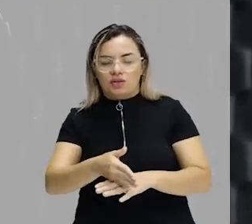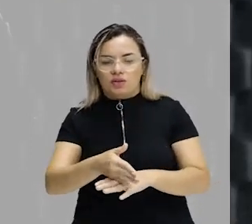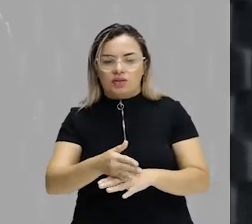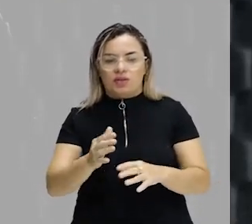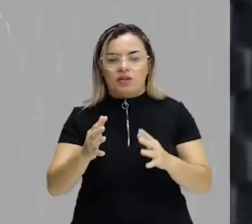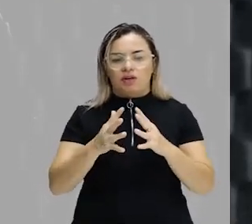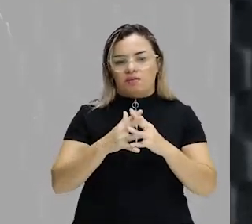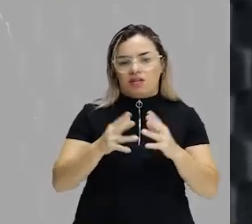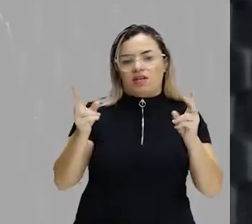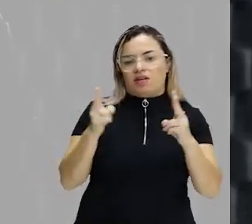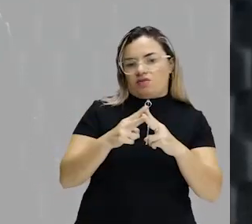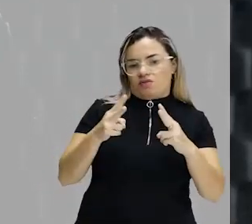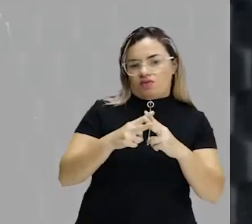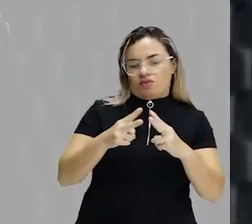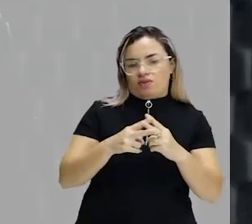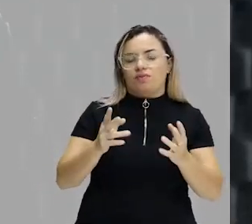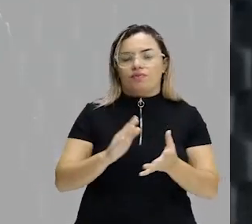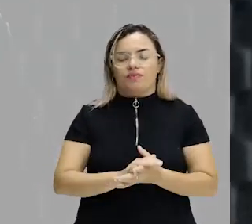explicação. Oração coordenada.